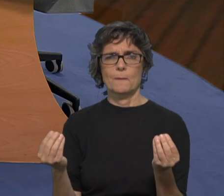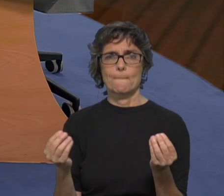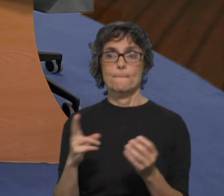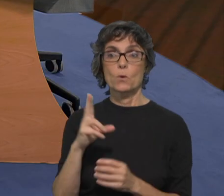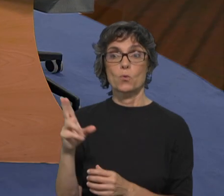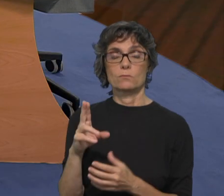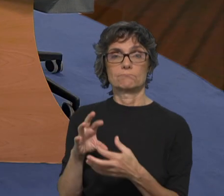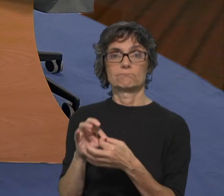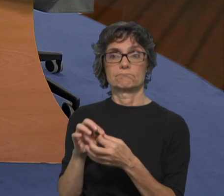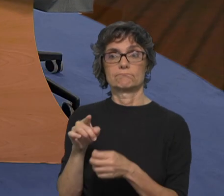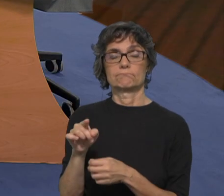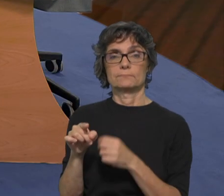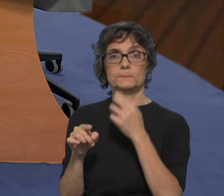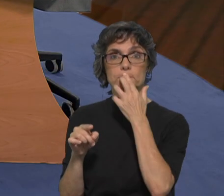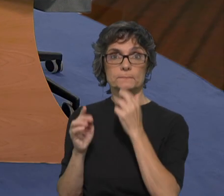com